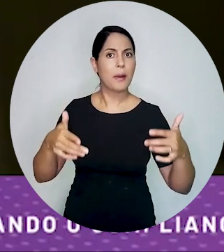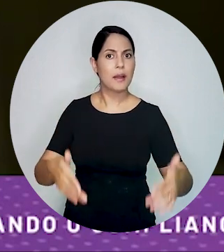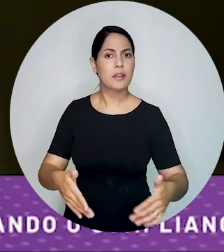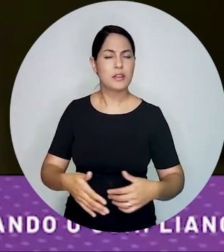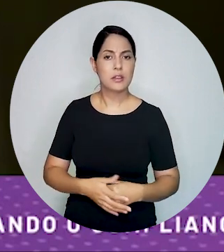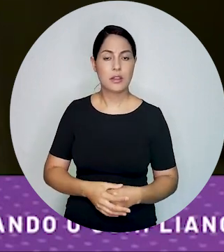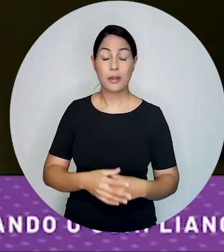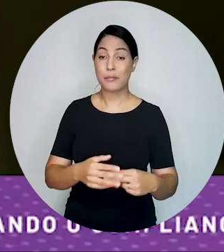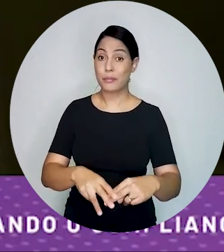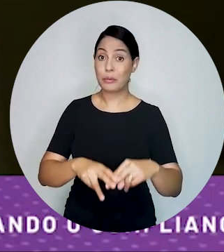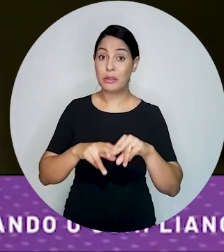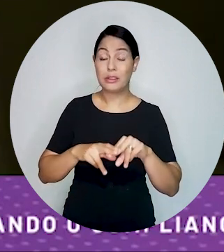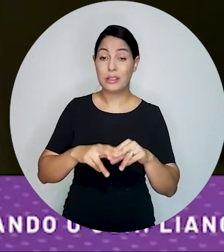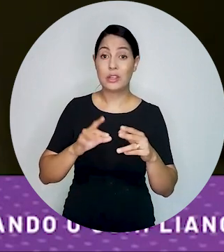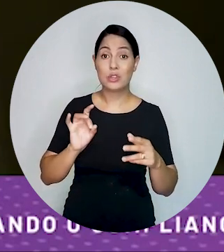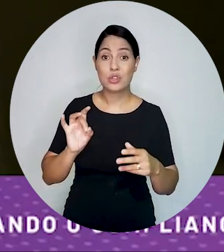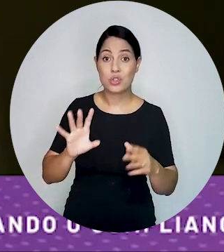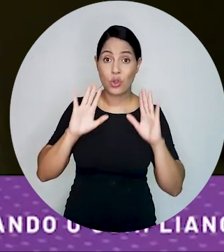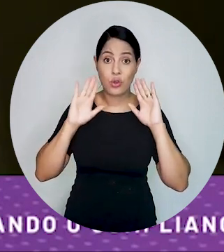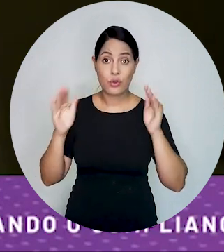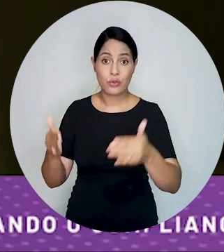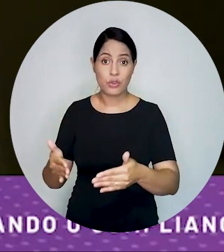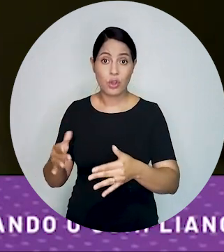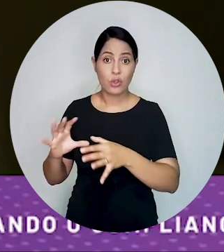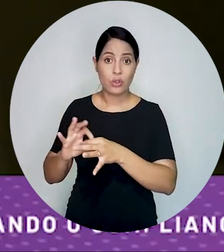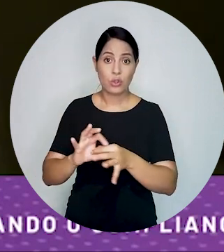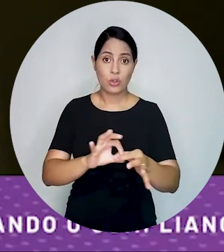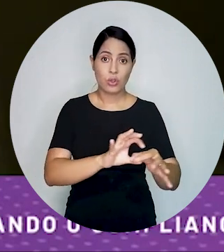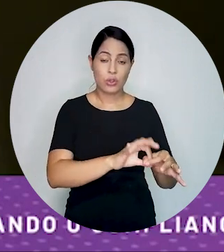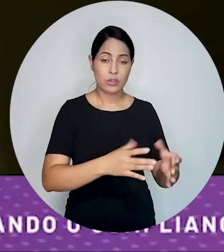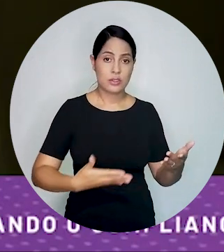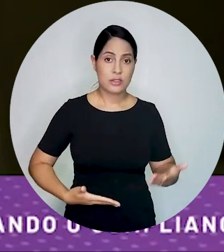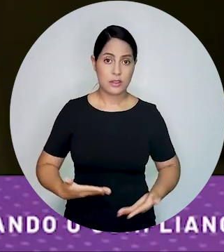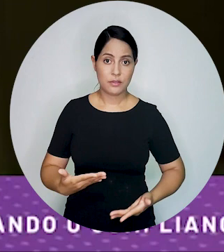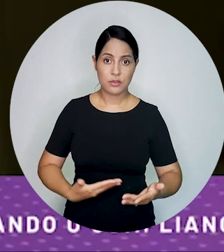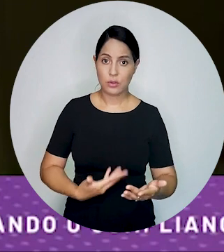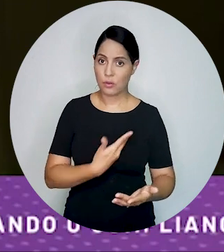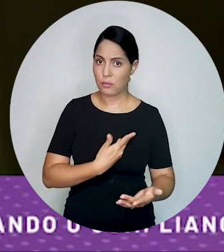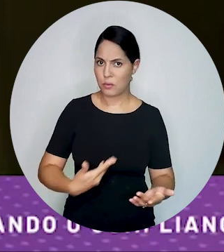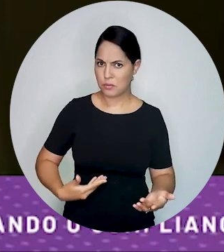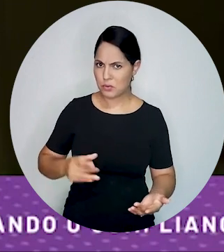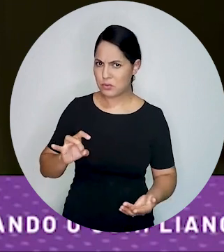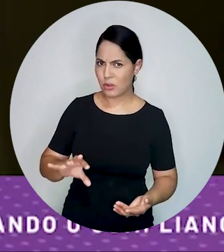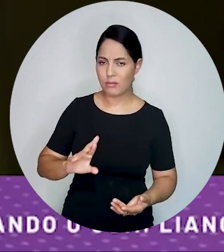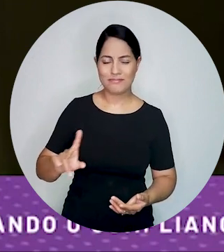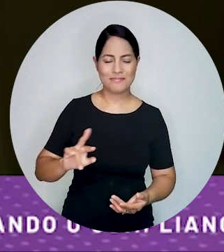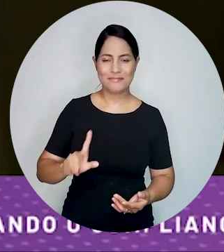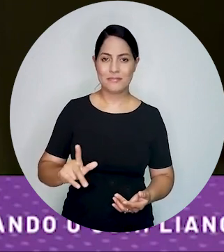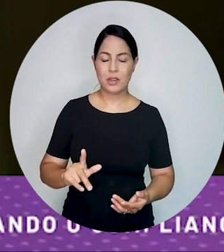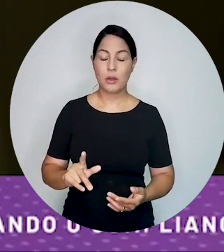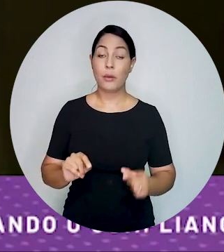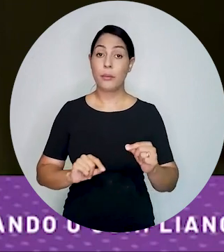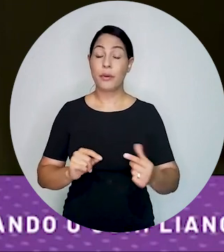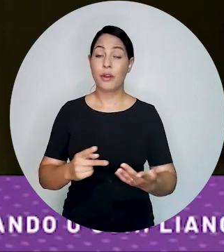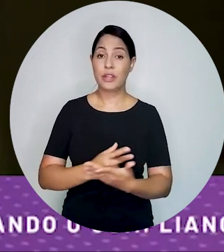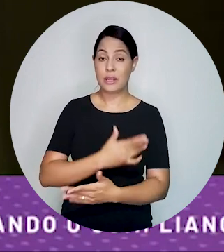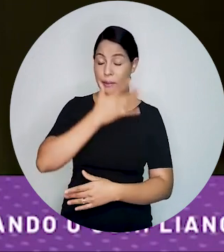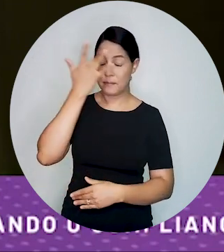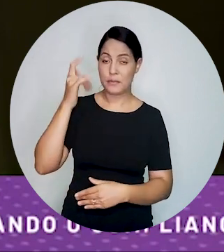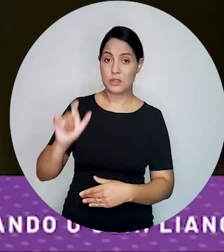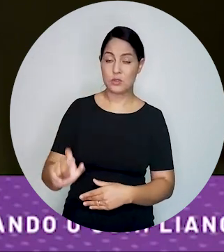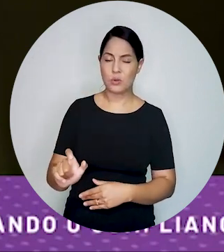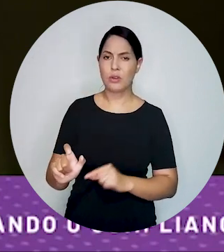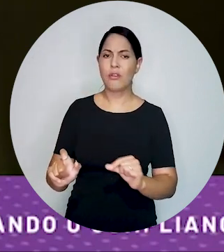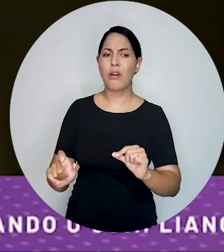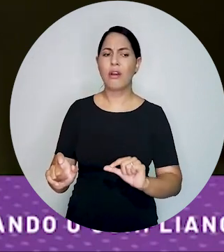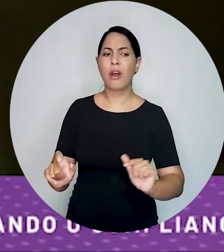faz parte, né? A gente não tem como combater a corrupção só com foco no funcionário público, né? Se existe alguém que é corrompido, tem alguém que corrompe,